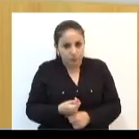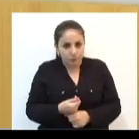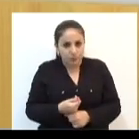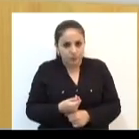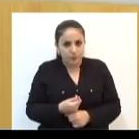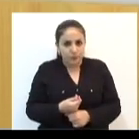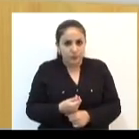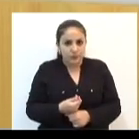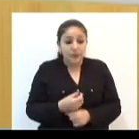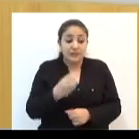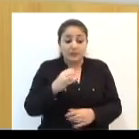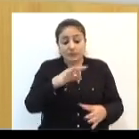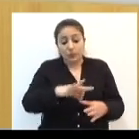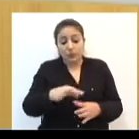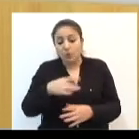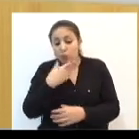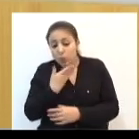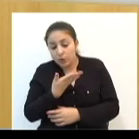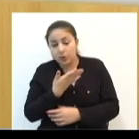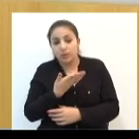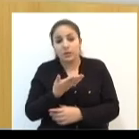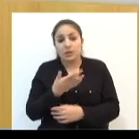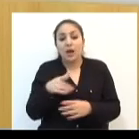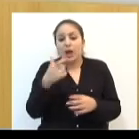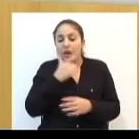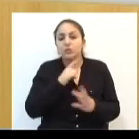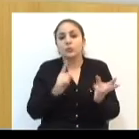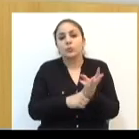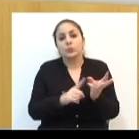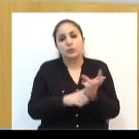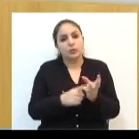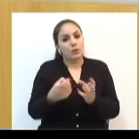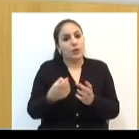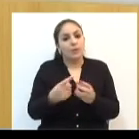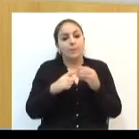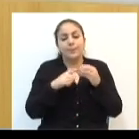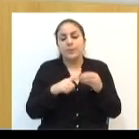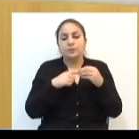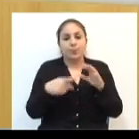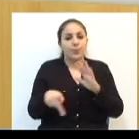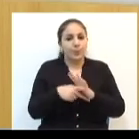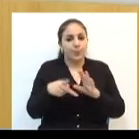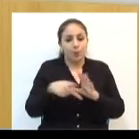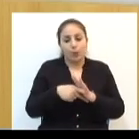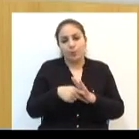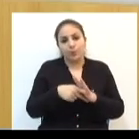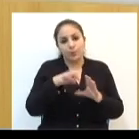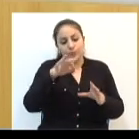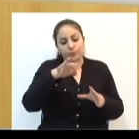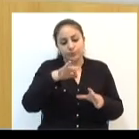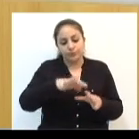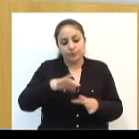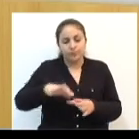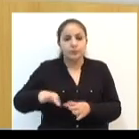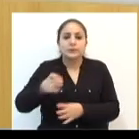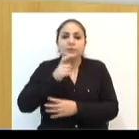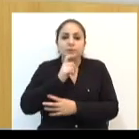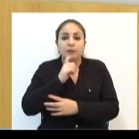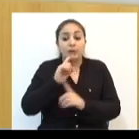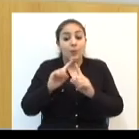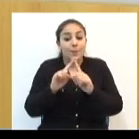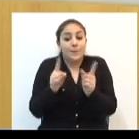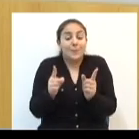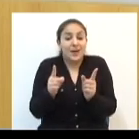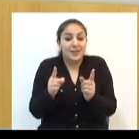nos anos que se colhe mal. Claro que o trigo ajuda, que é a principal cultura de inverno, mas o peso do verão é maior, e isso sim, a gente espera que